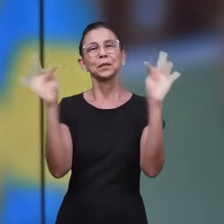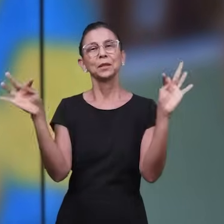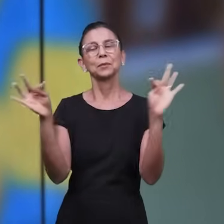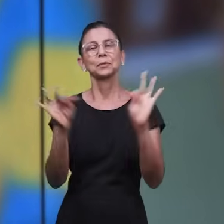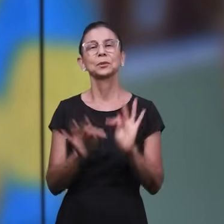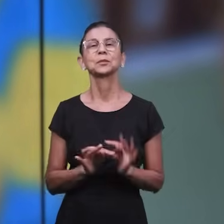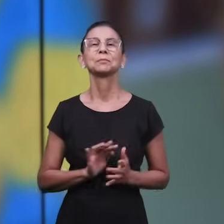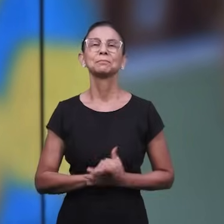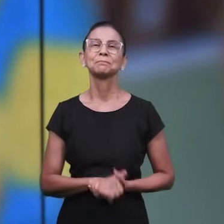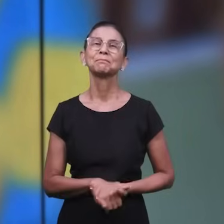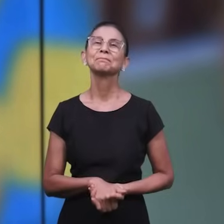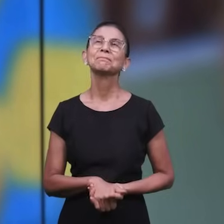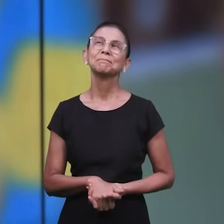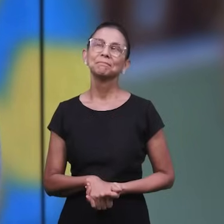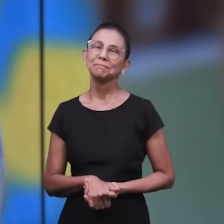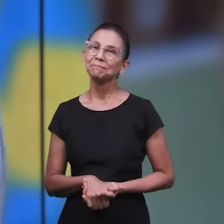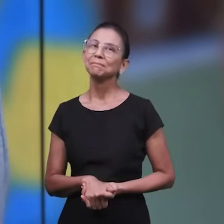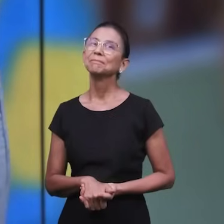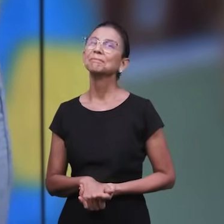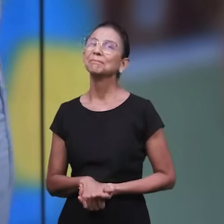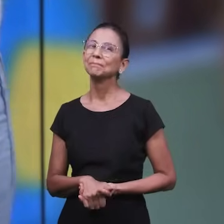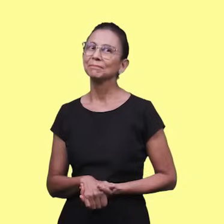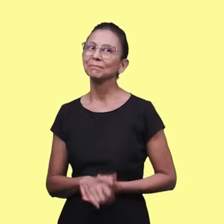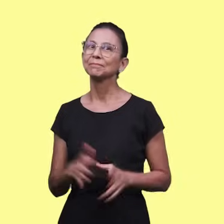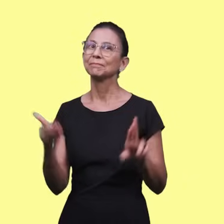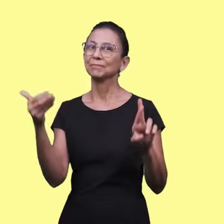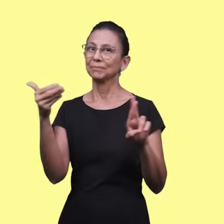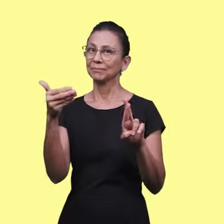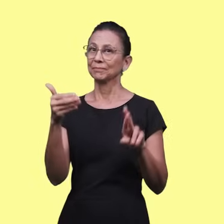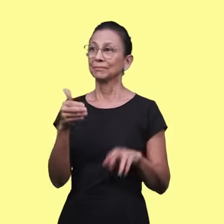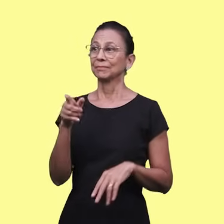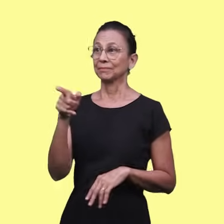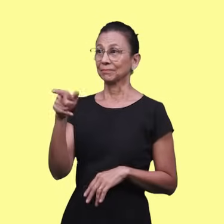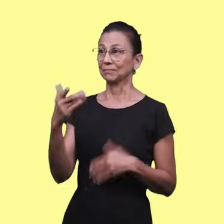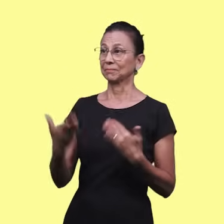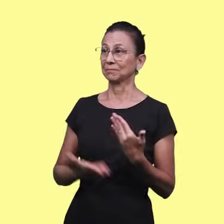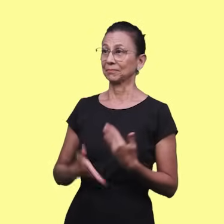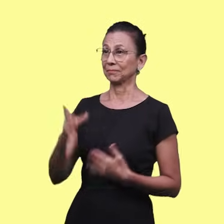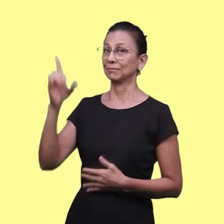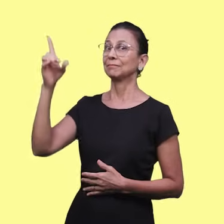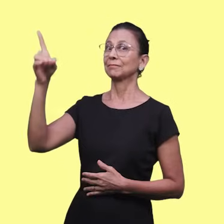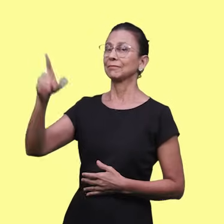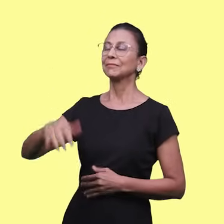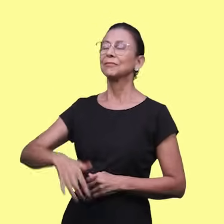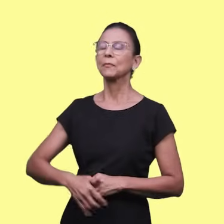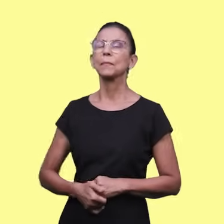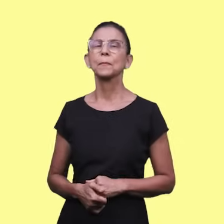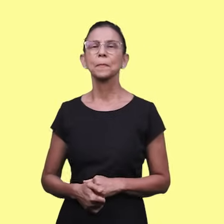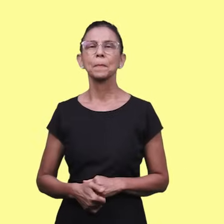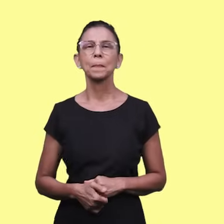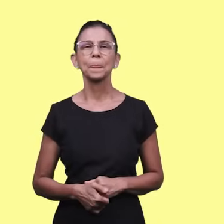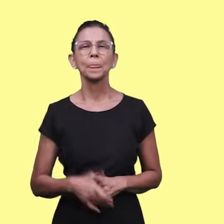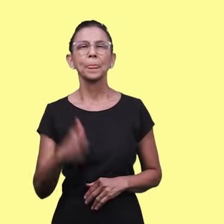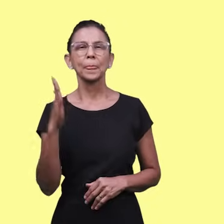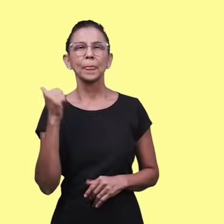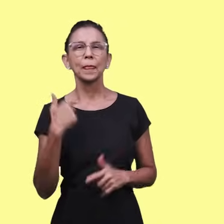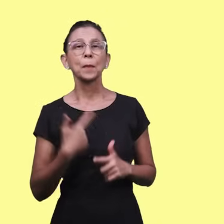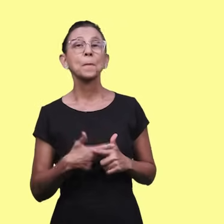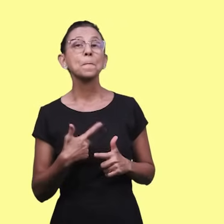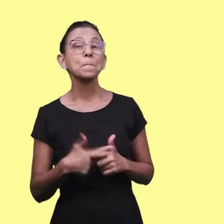passamos, somos reconhecidos como servos de Deus. Sabe por quê? Quem vive na luz